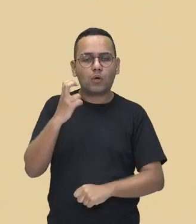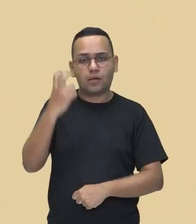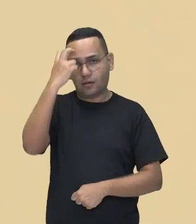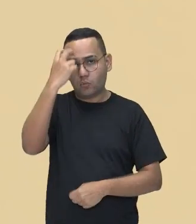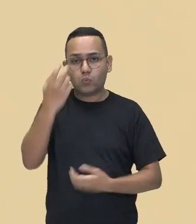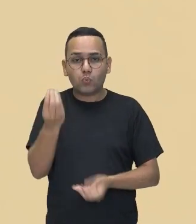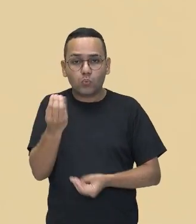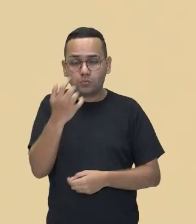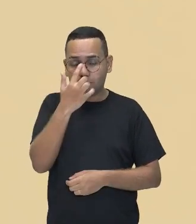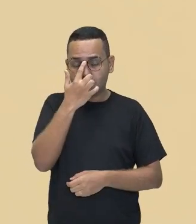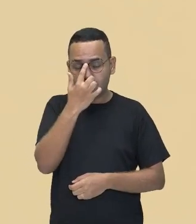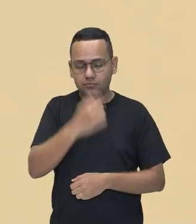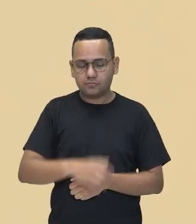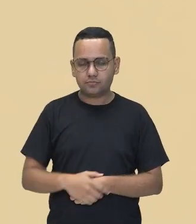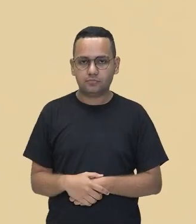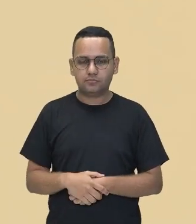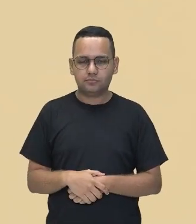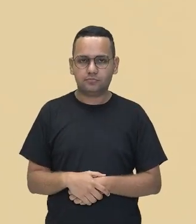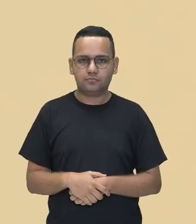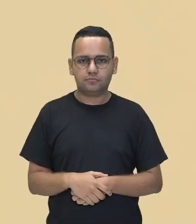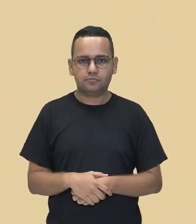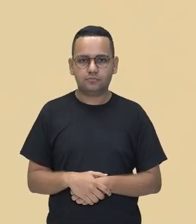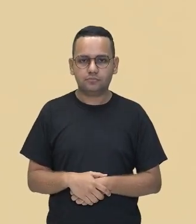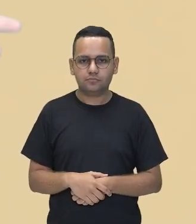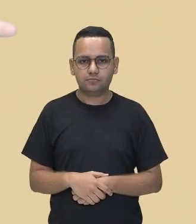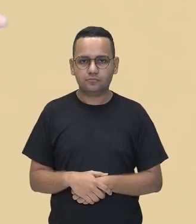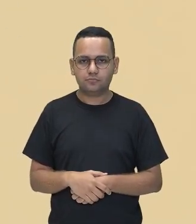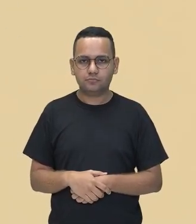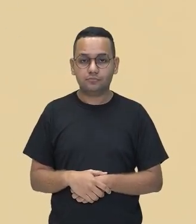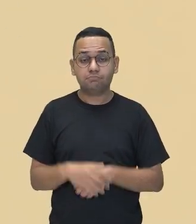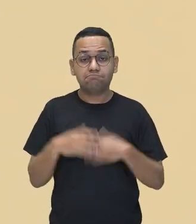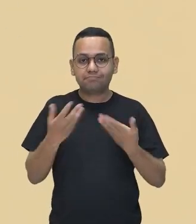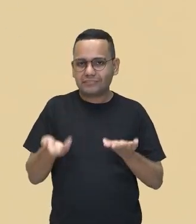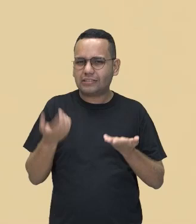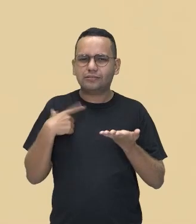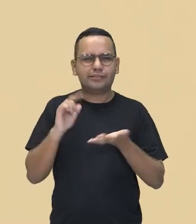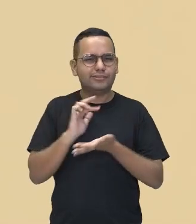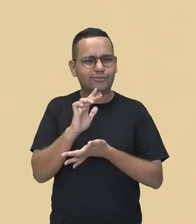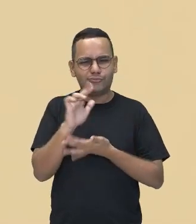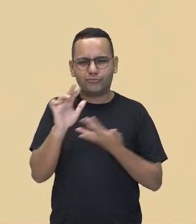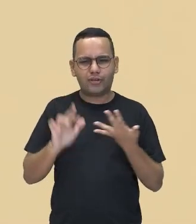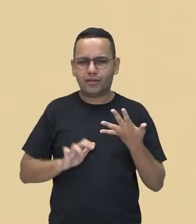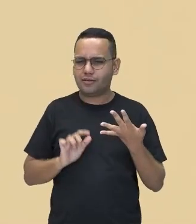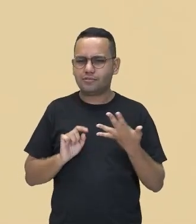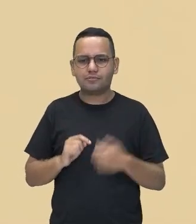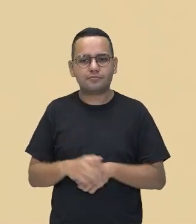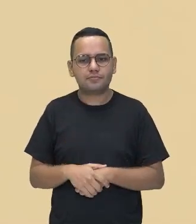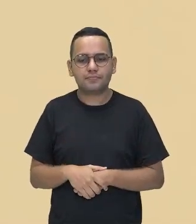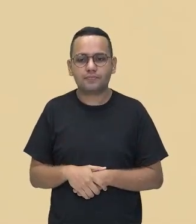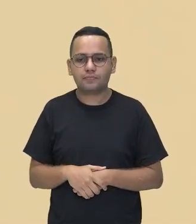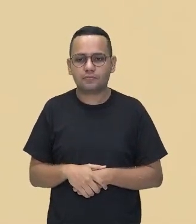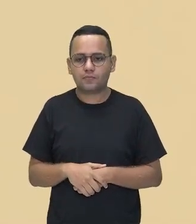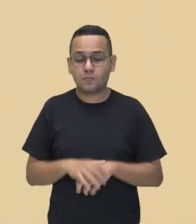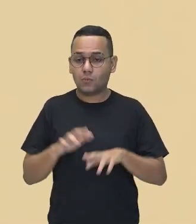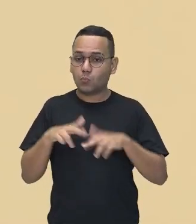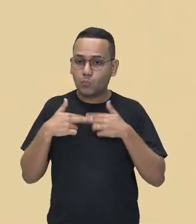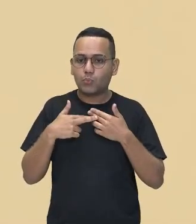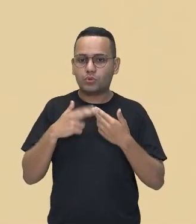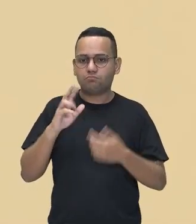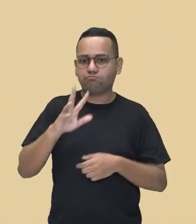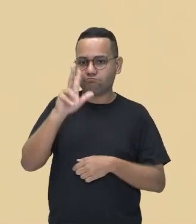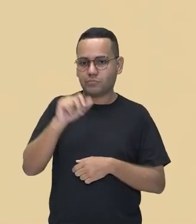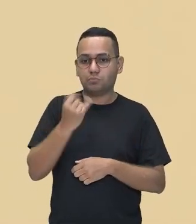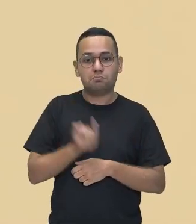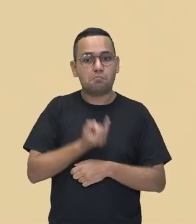Percebam, então, né, que somos diversos e isso, na verdade, para a nossa Amazônia, ela é importante.